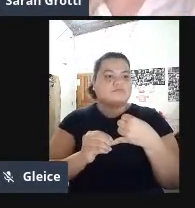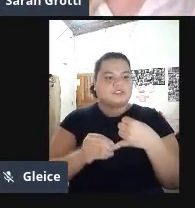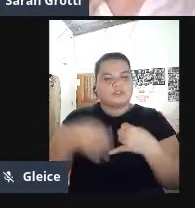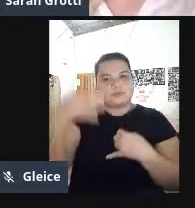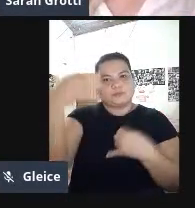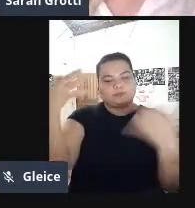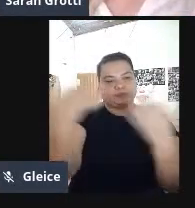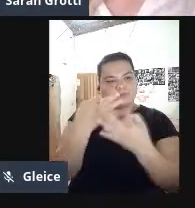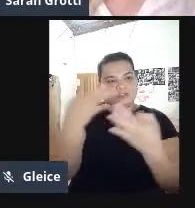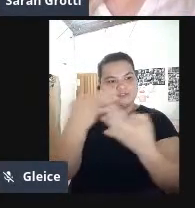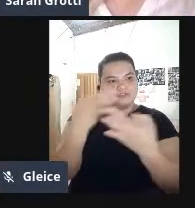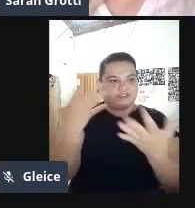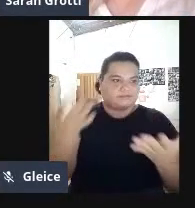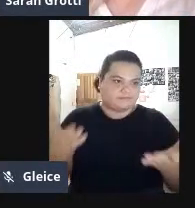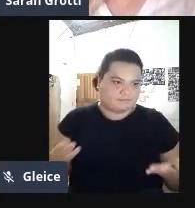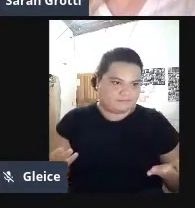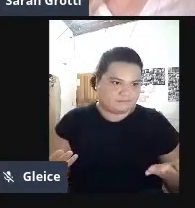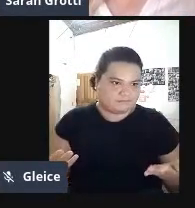outro.